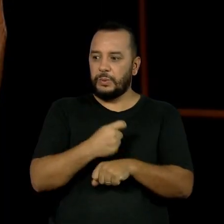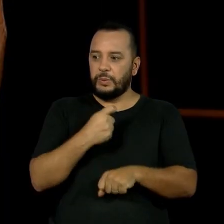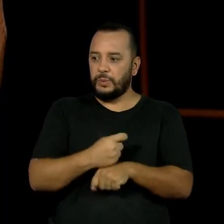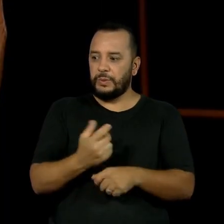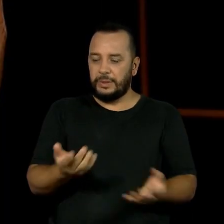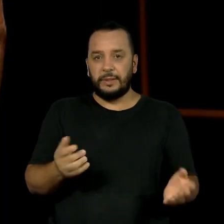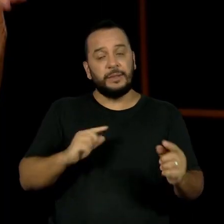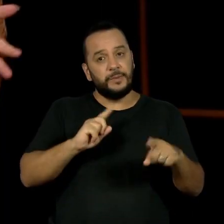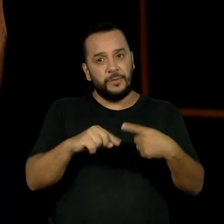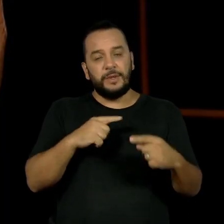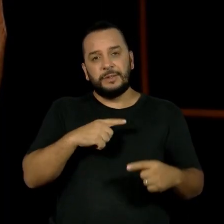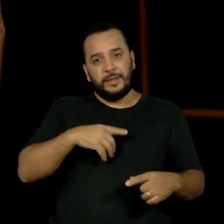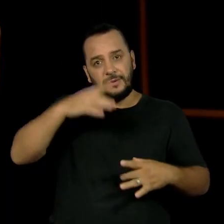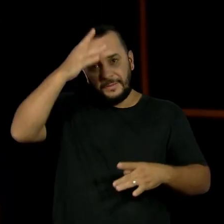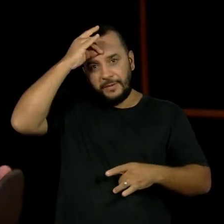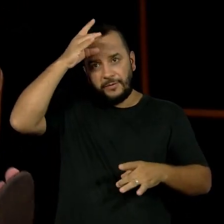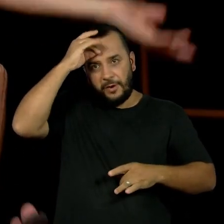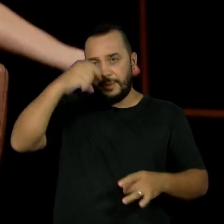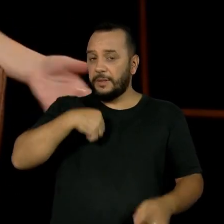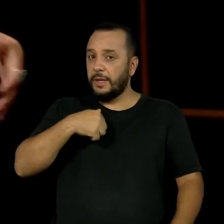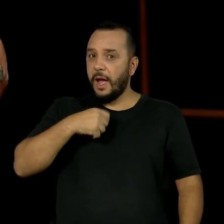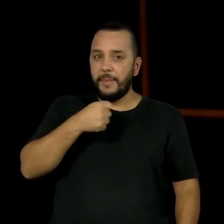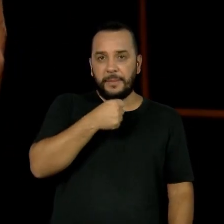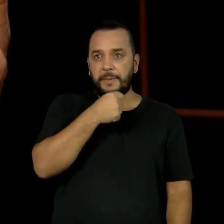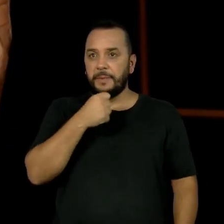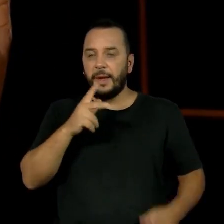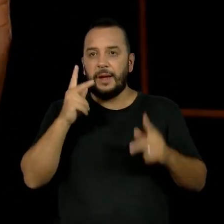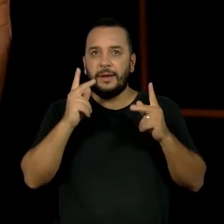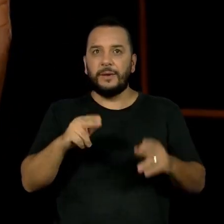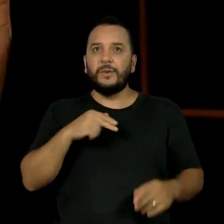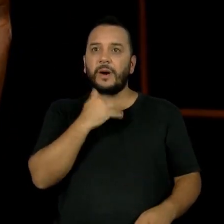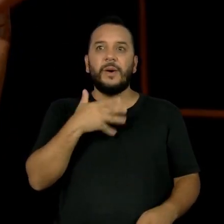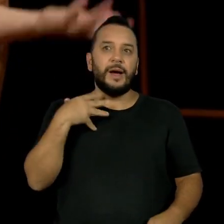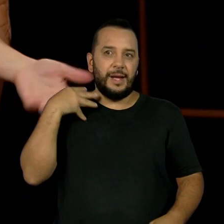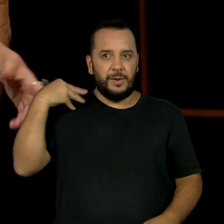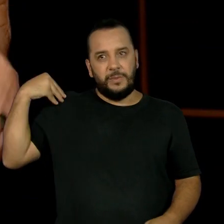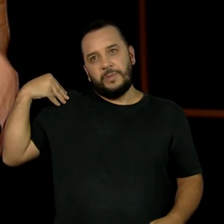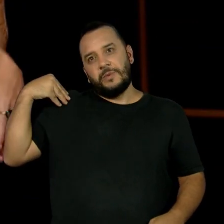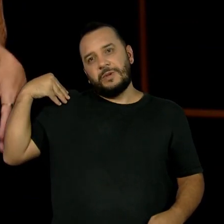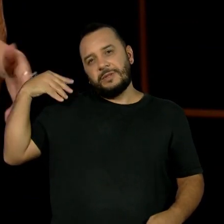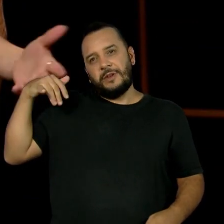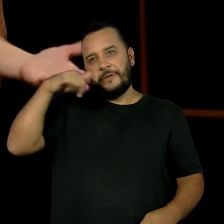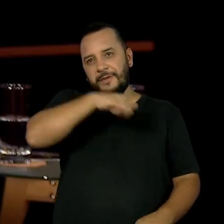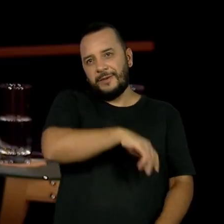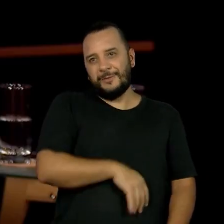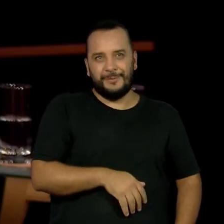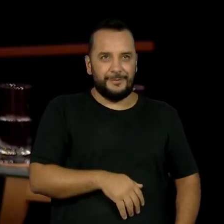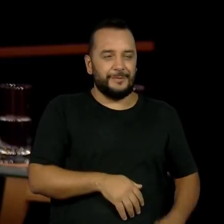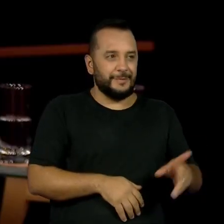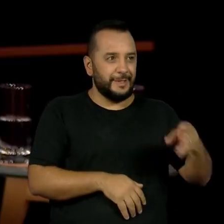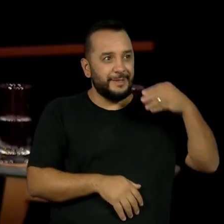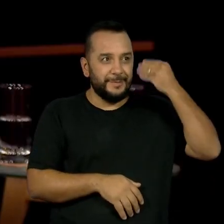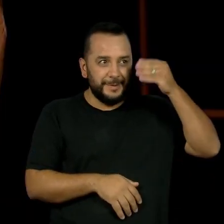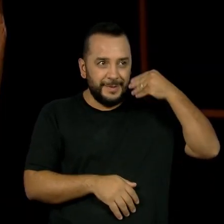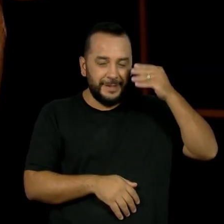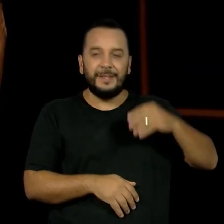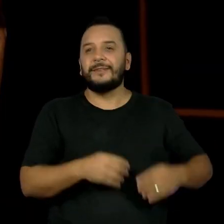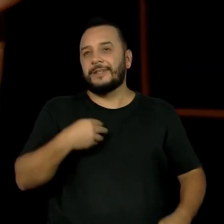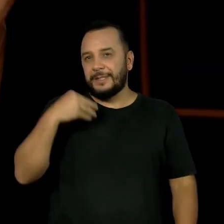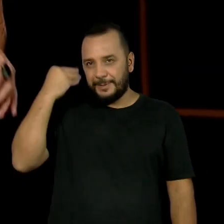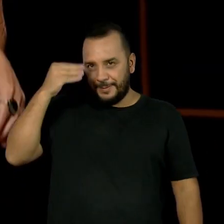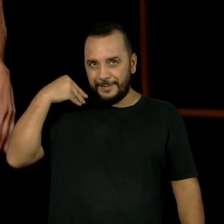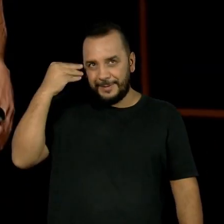fase que eu interpretava, hoje eu vou cantar como uma aeromoça, hoje eu vou cantar... Você foi experimentando, então. Isso